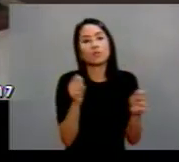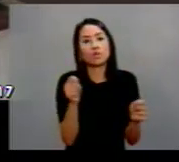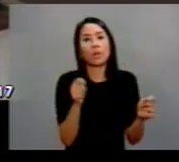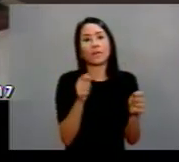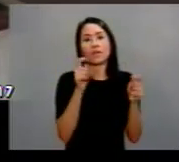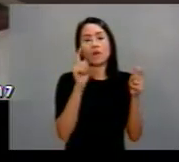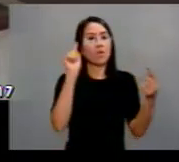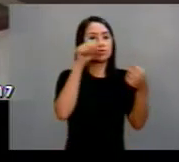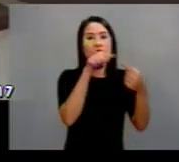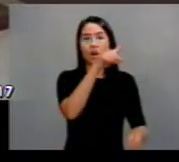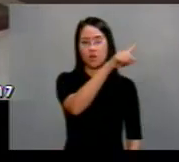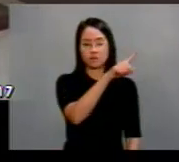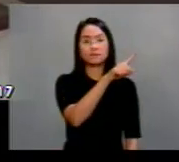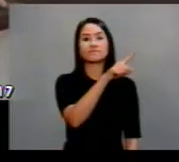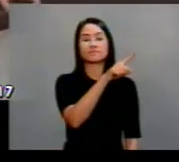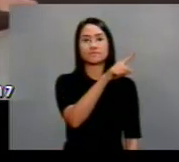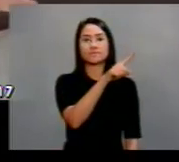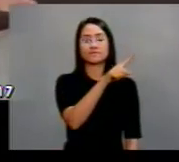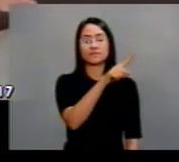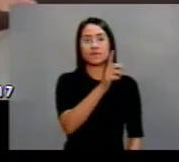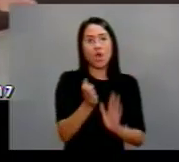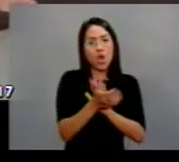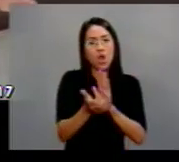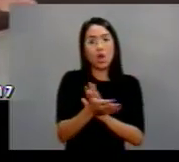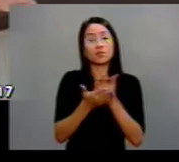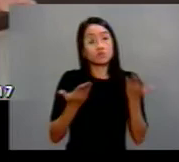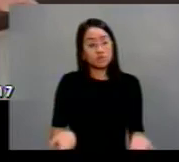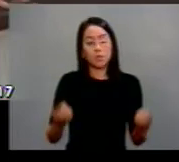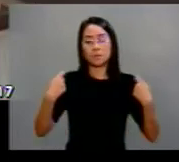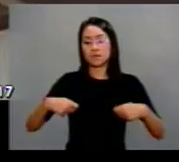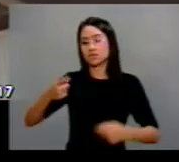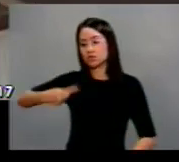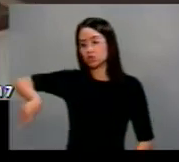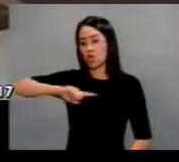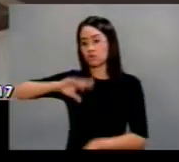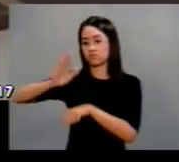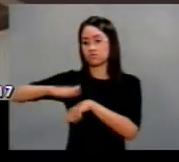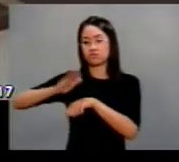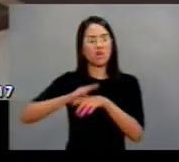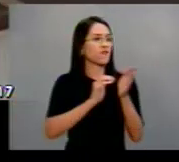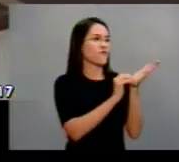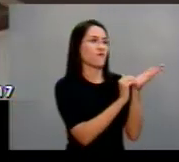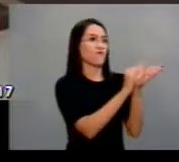esse comitê de negócios, é necessário que a rua seja o lugar da democracia. Fora Temer!